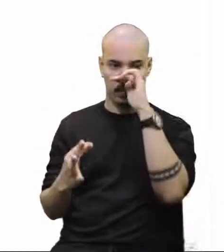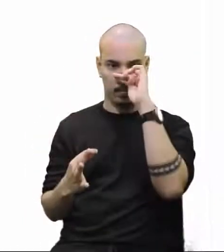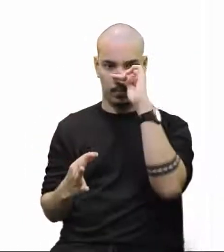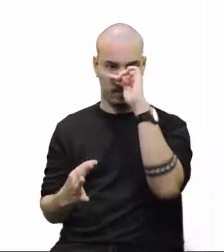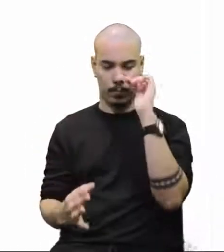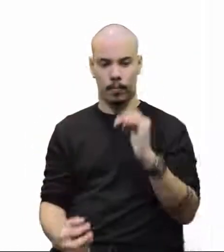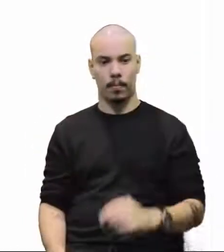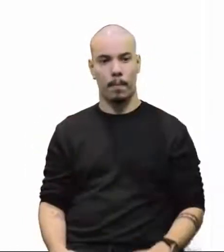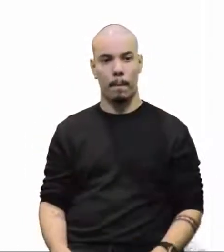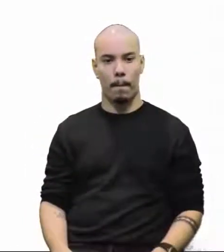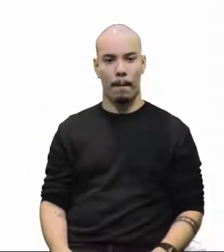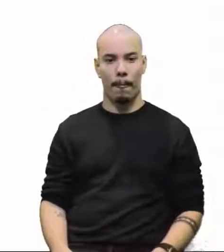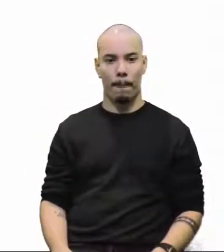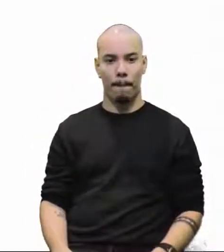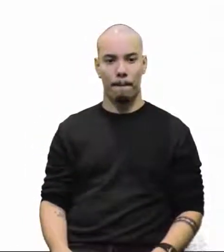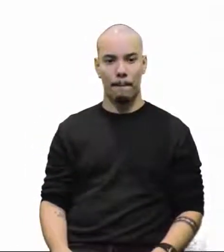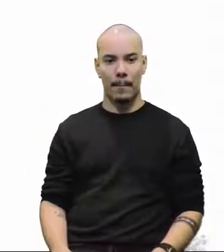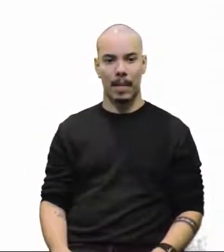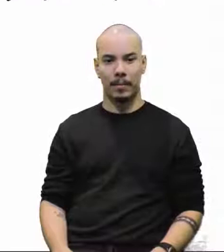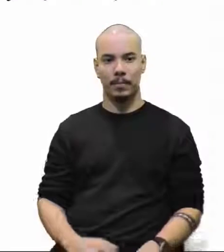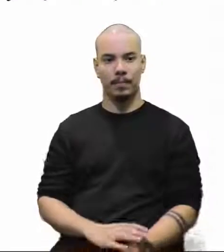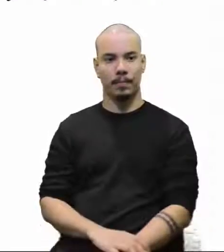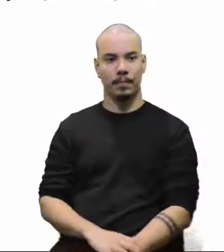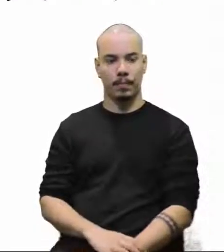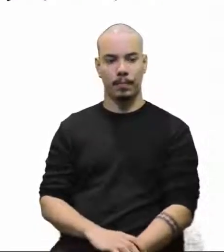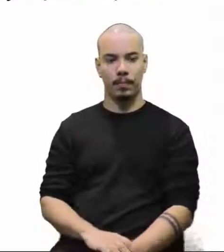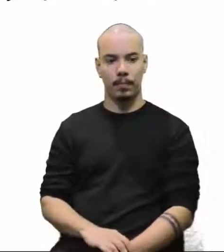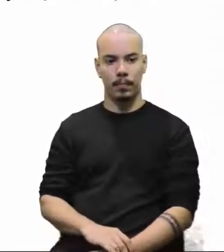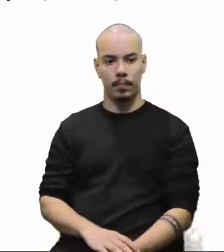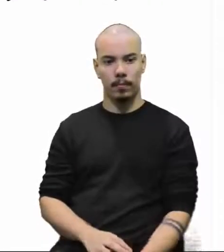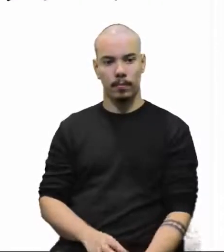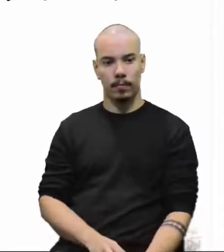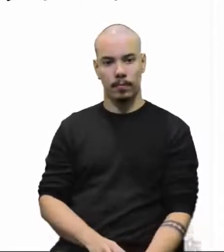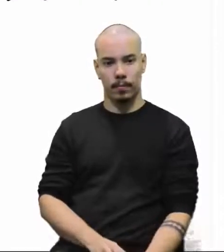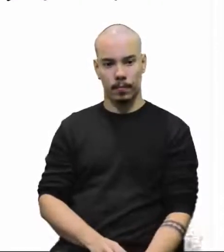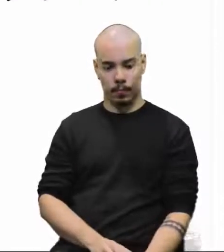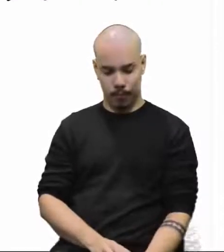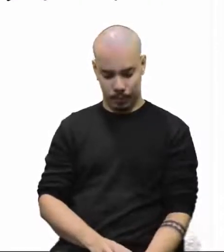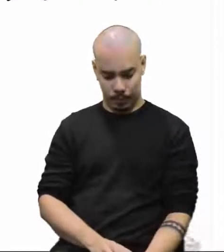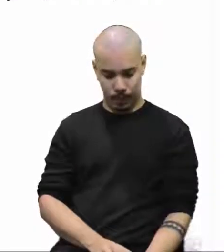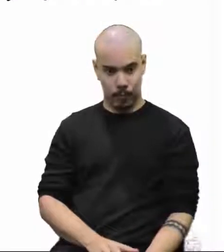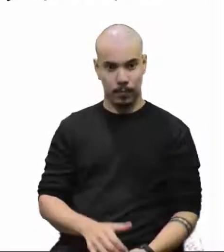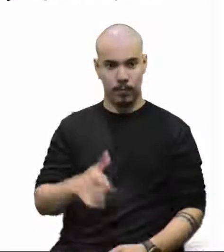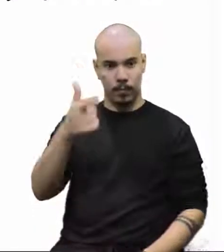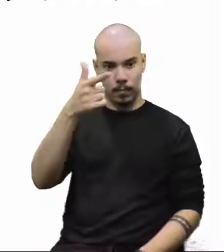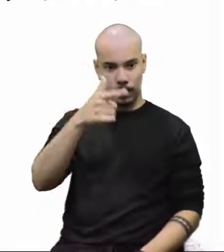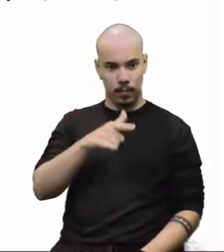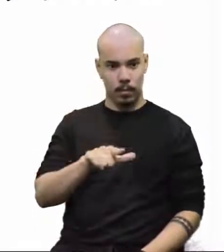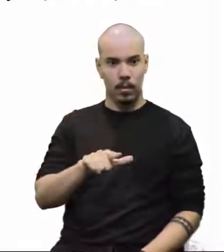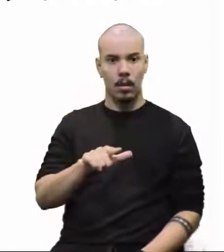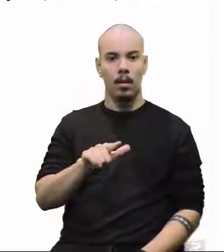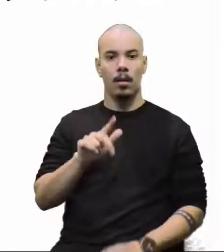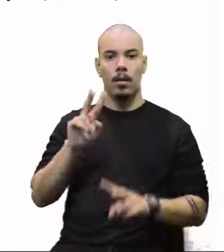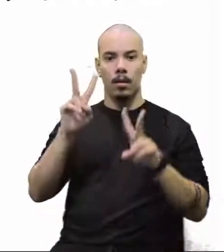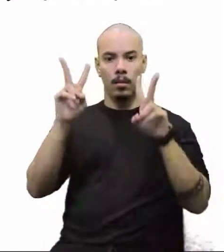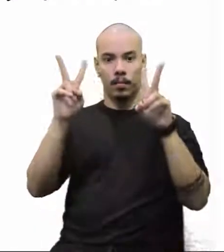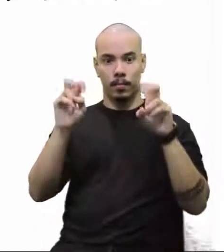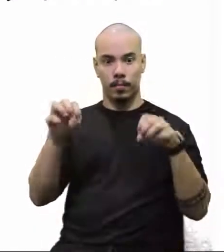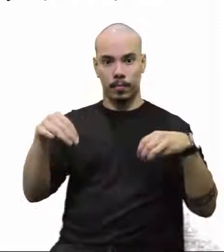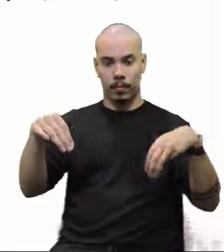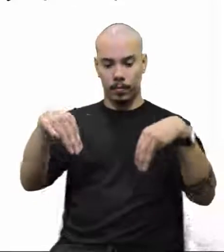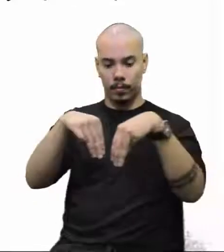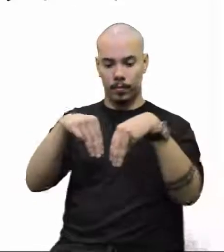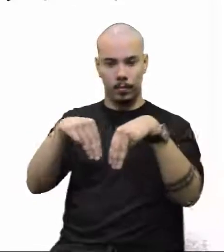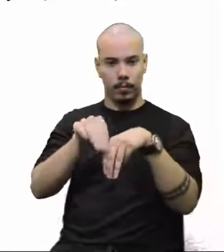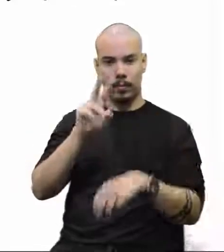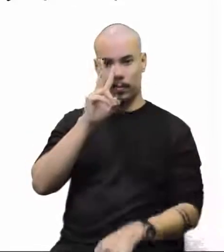falado. O X, a corrente está para cima, e o Y, a corrente para baixo. Então, de novo, com relação à força